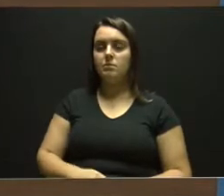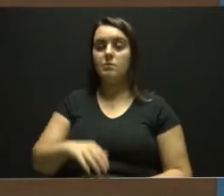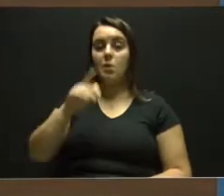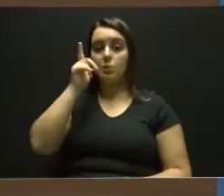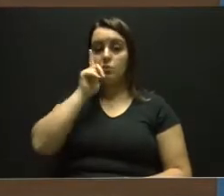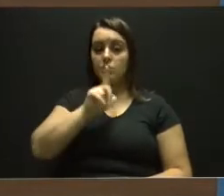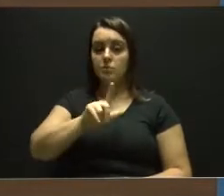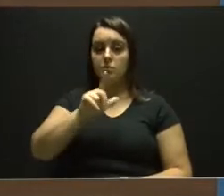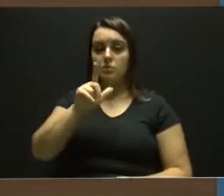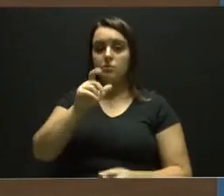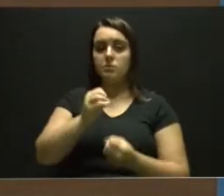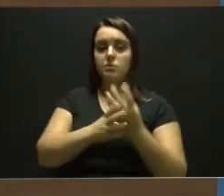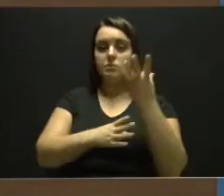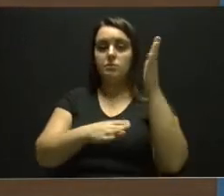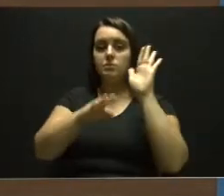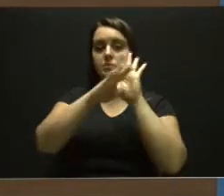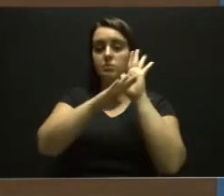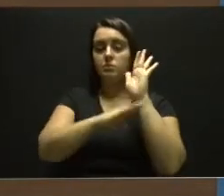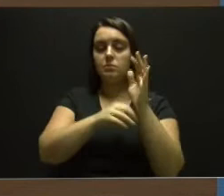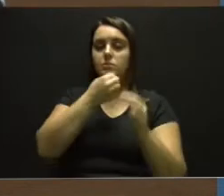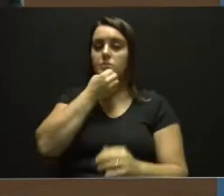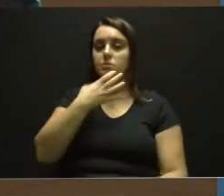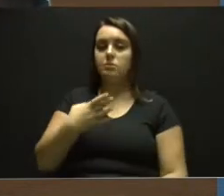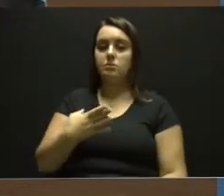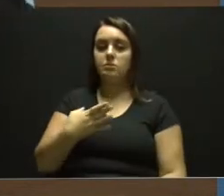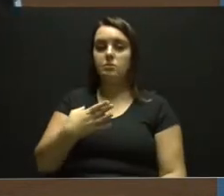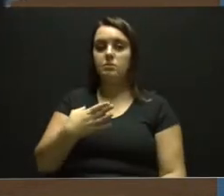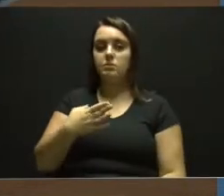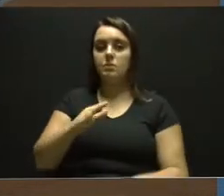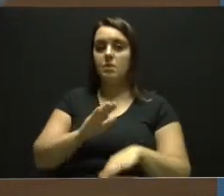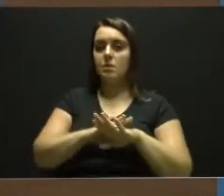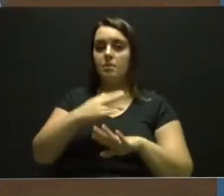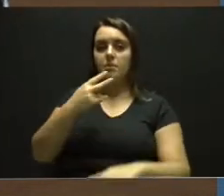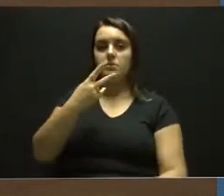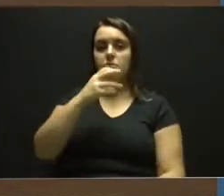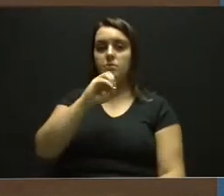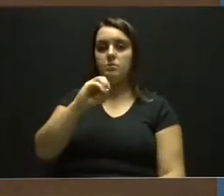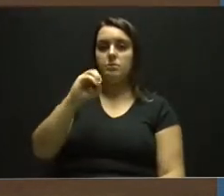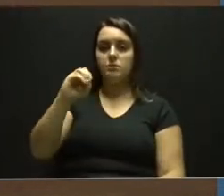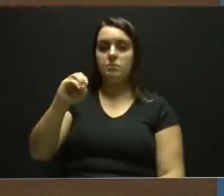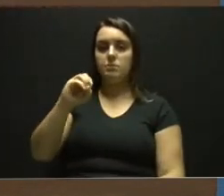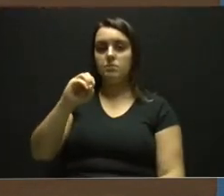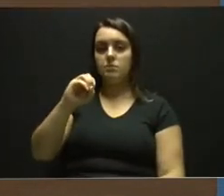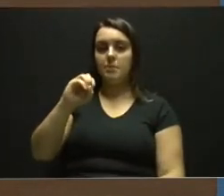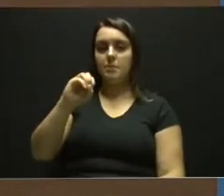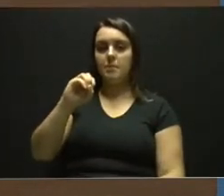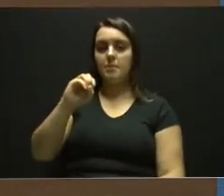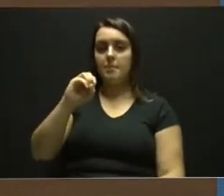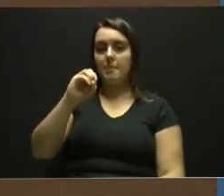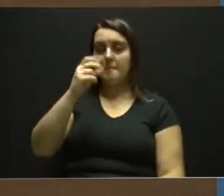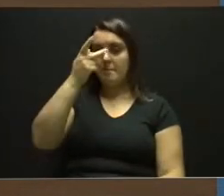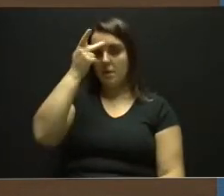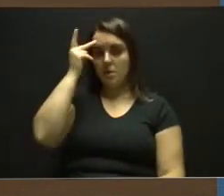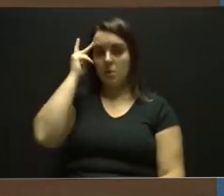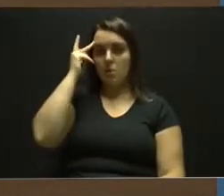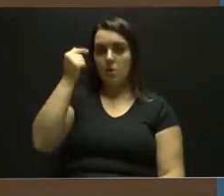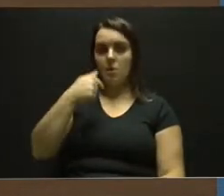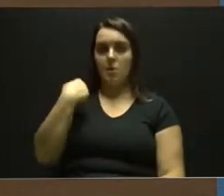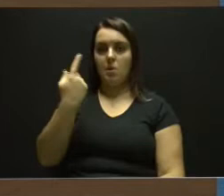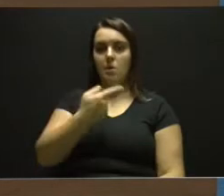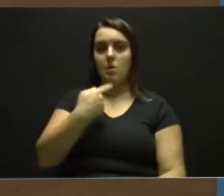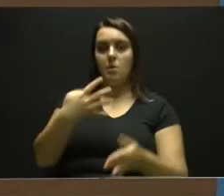ganhou um projeto grande disse que mais de 200 concorrentes mas ficam em quarto colocado